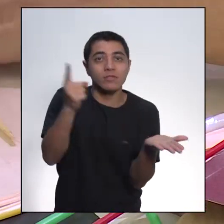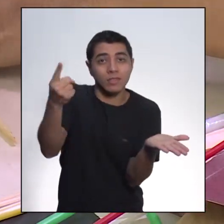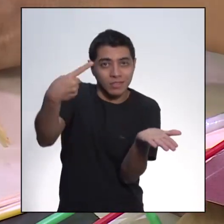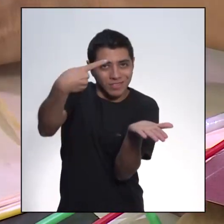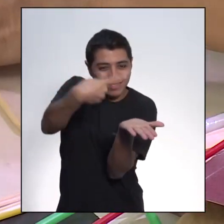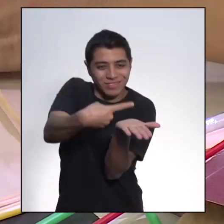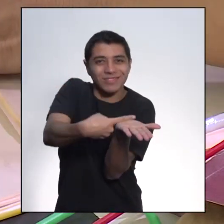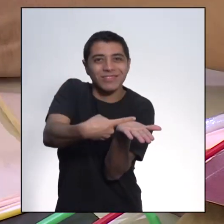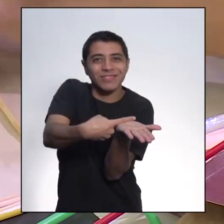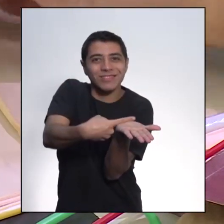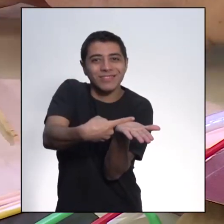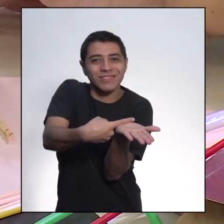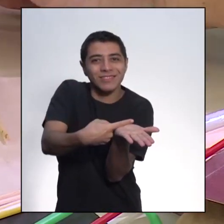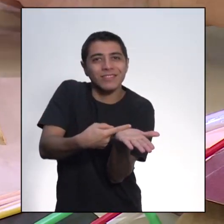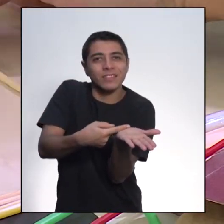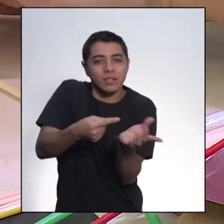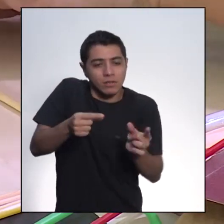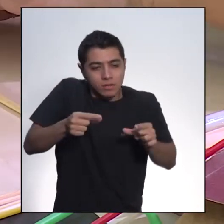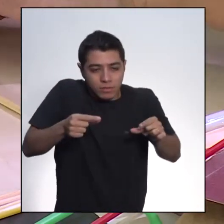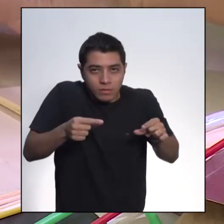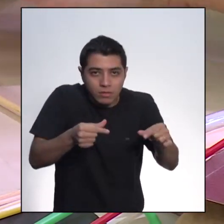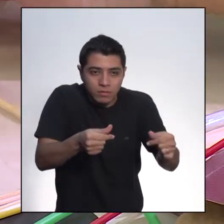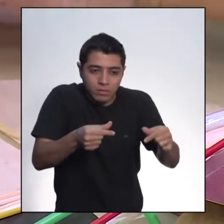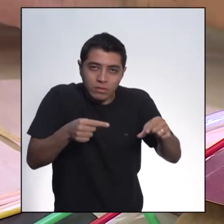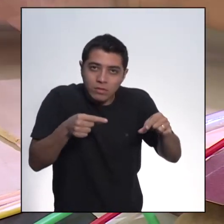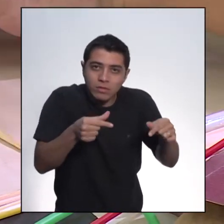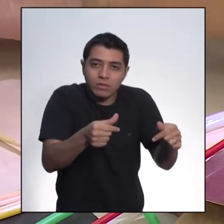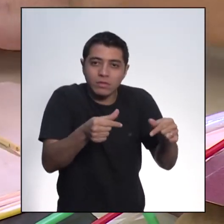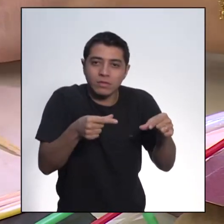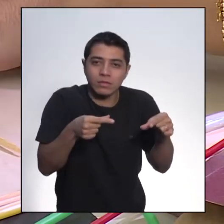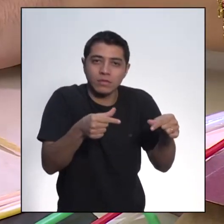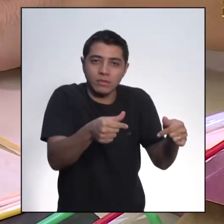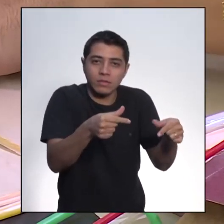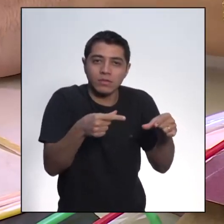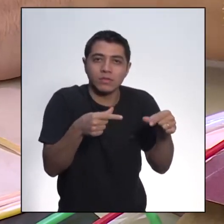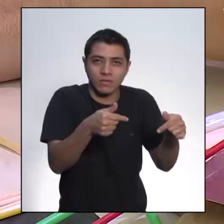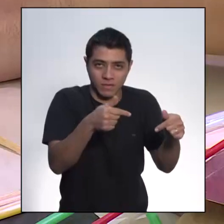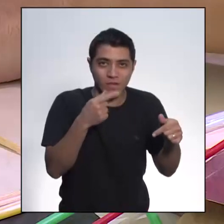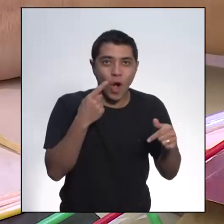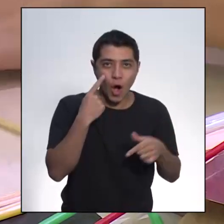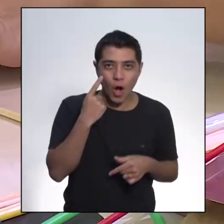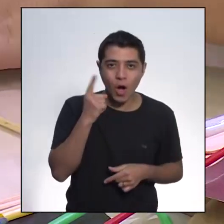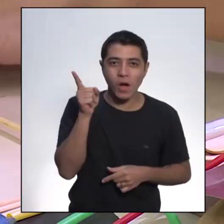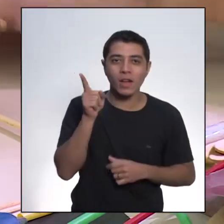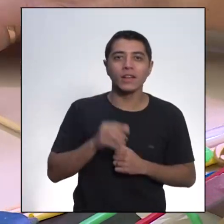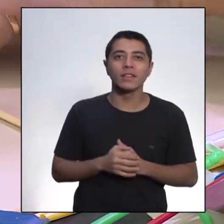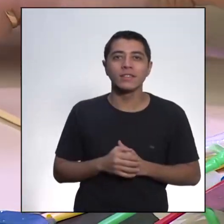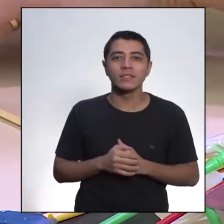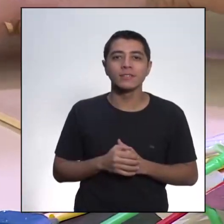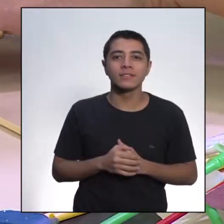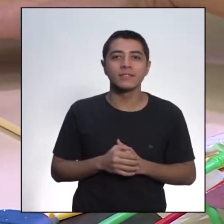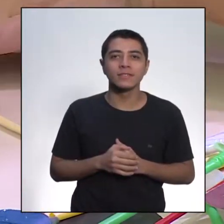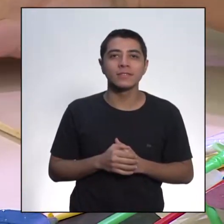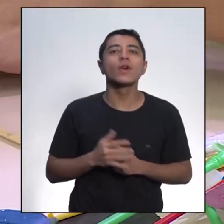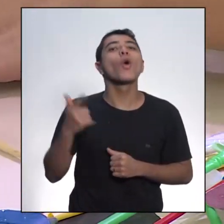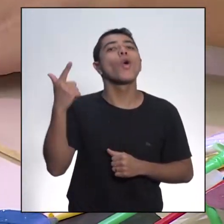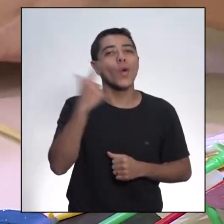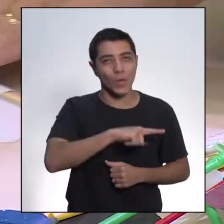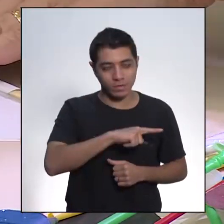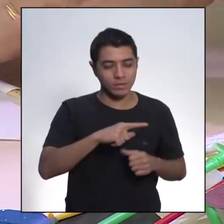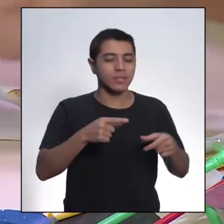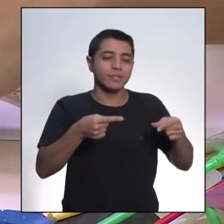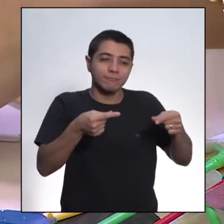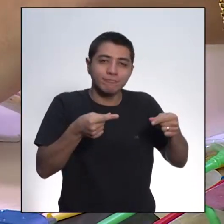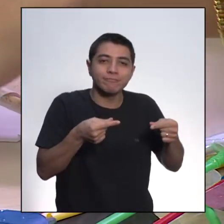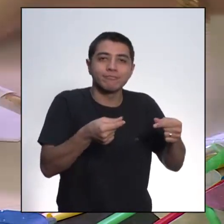eu girar esse aqui, ó, fazer um rolinho, ó, olha, ele vai permitir que o meu palitinho passe tranquilamente,